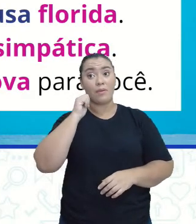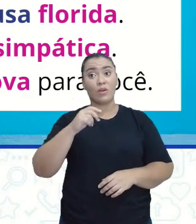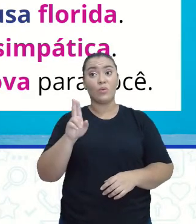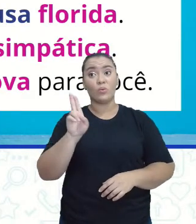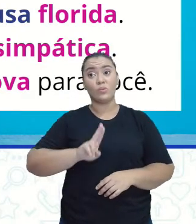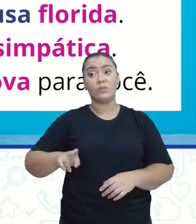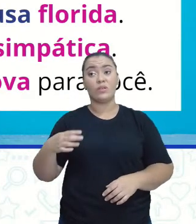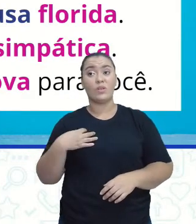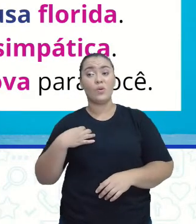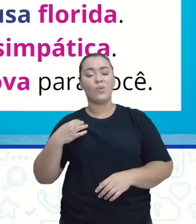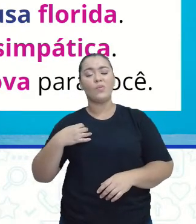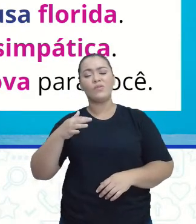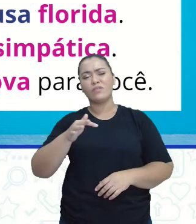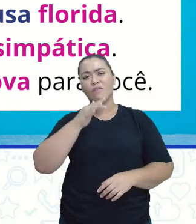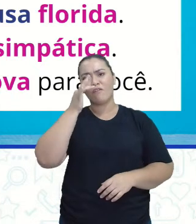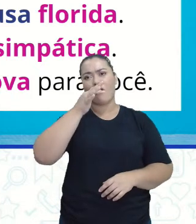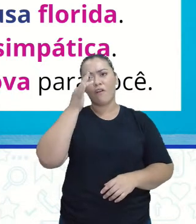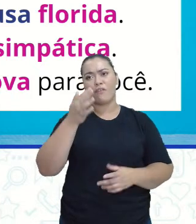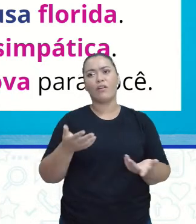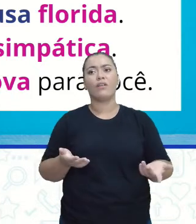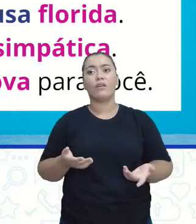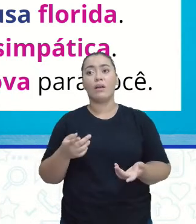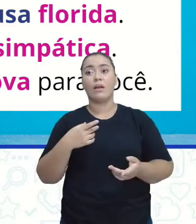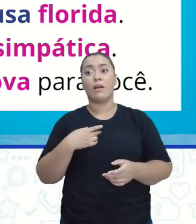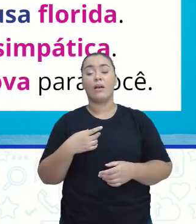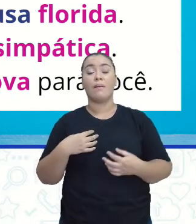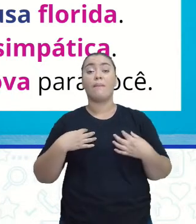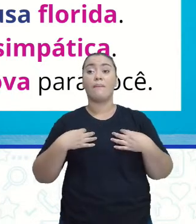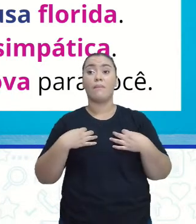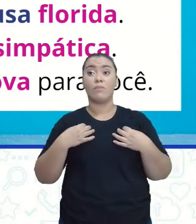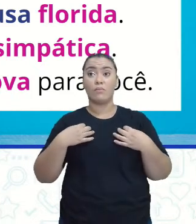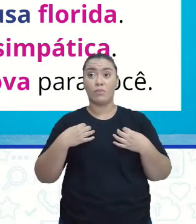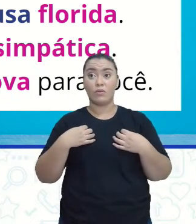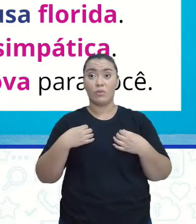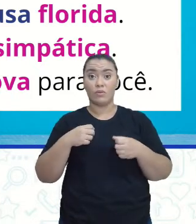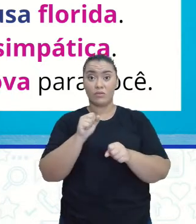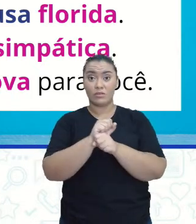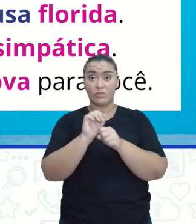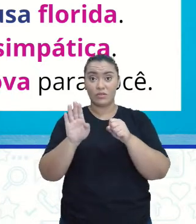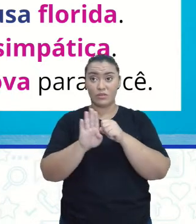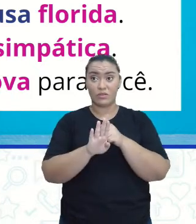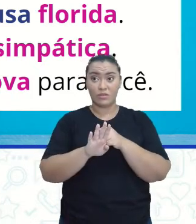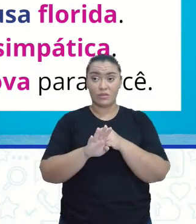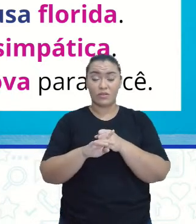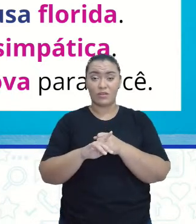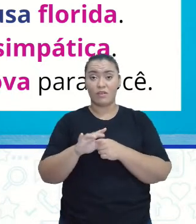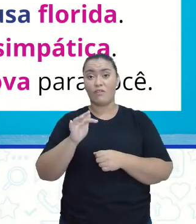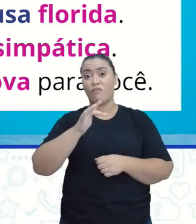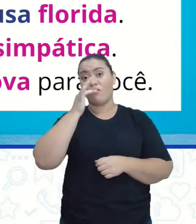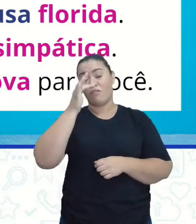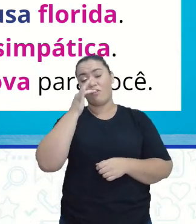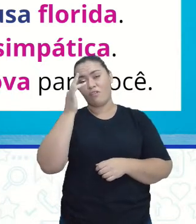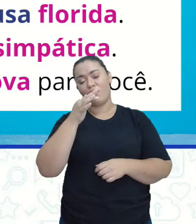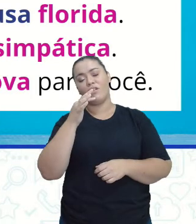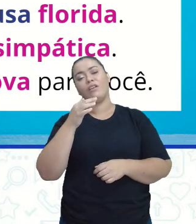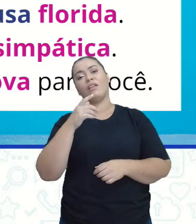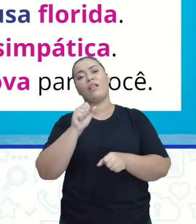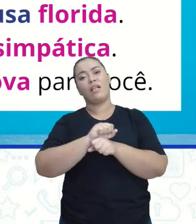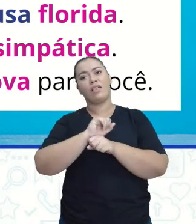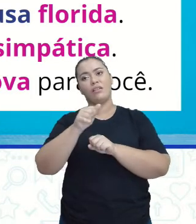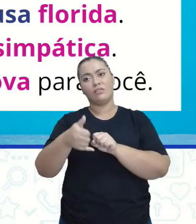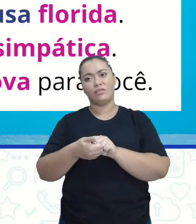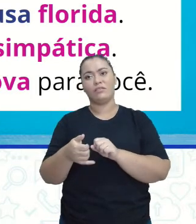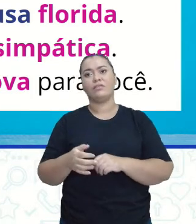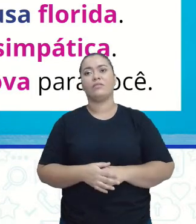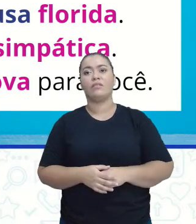blusa florida. Blusa é adjetivo, florida é blusa é substantivo e florida é adjetivo. Perdão, gente.